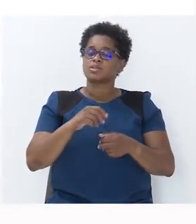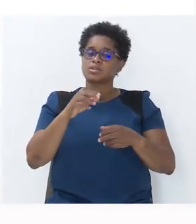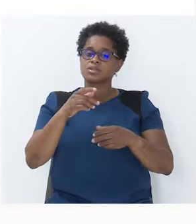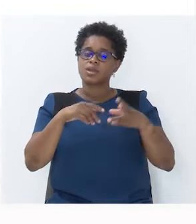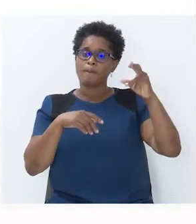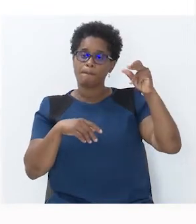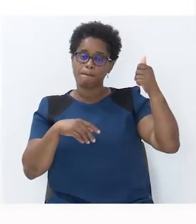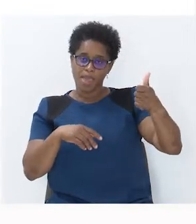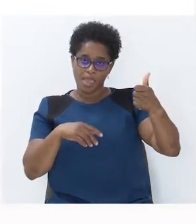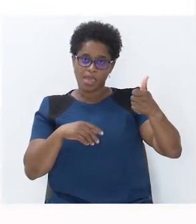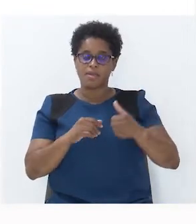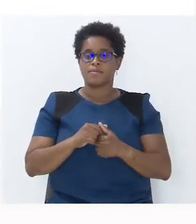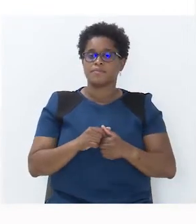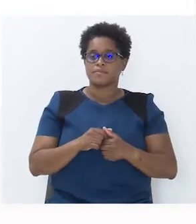B.